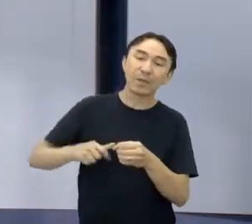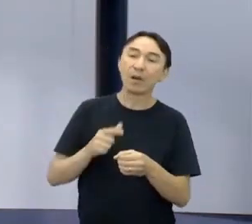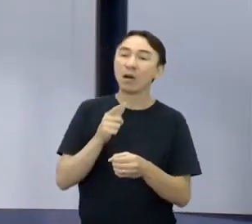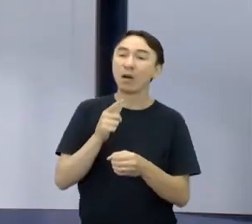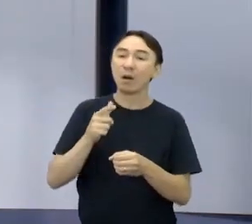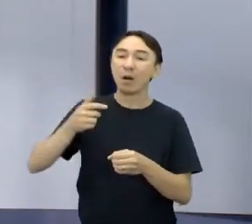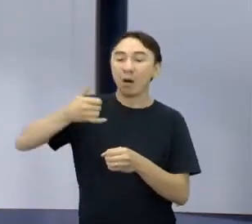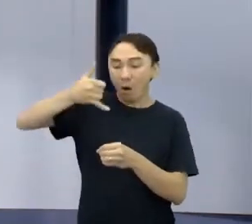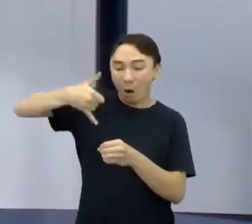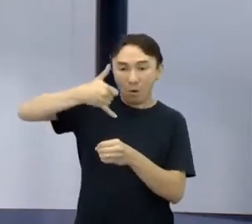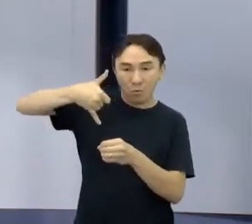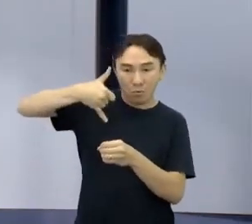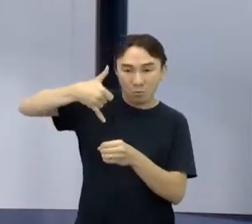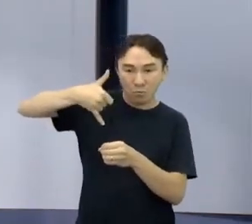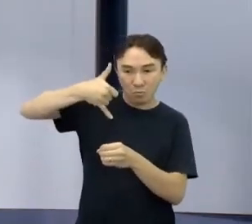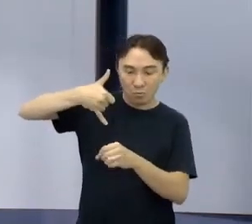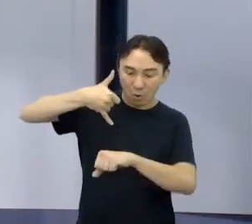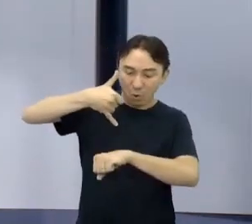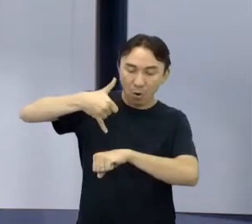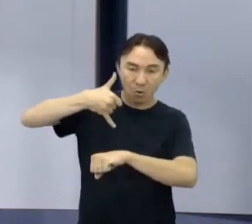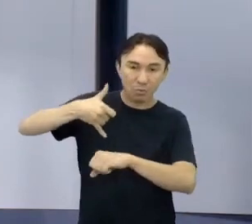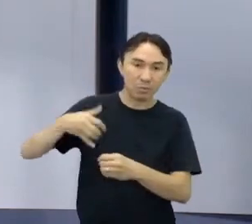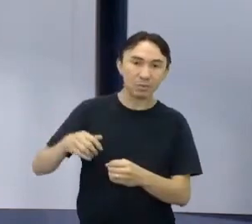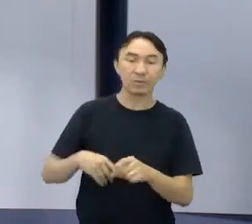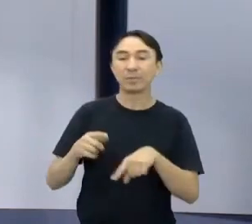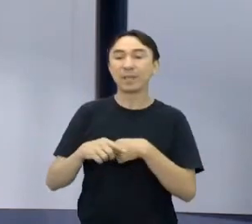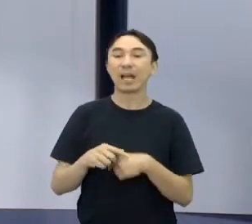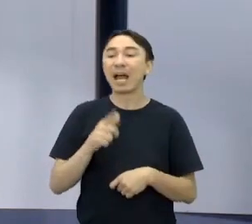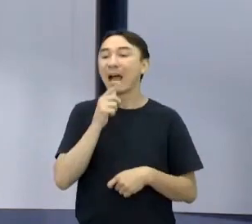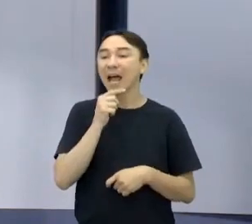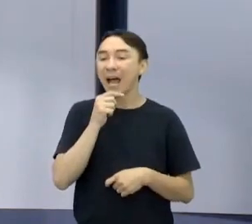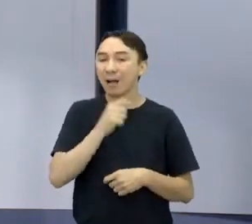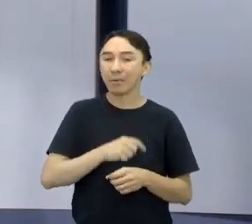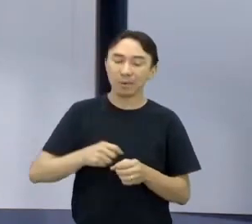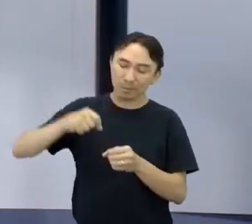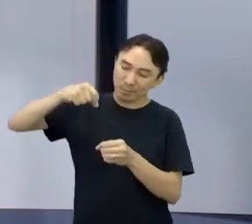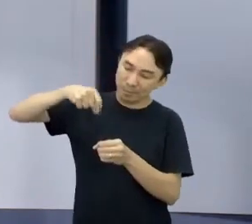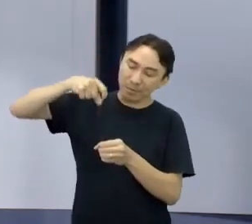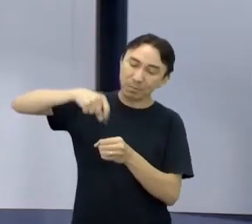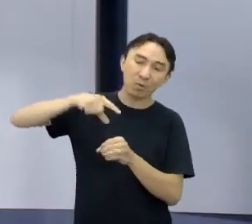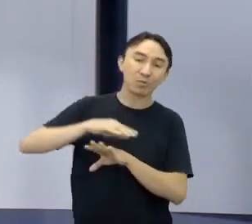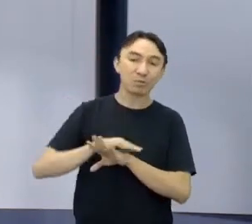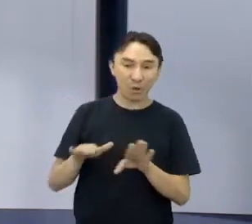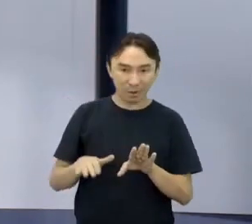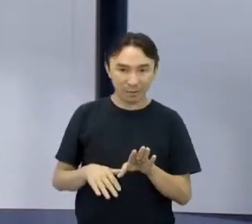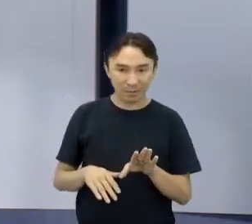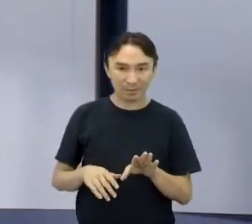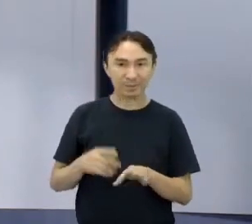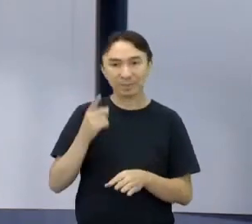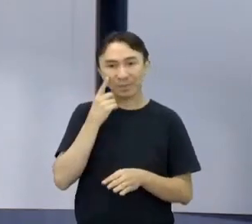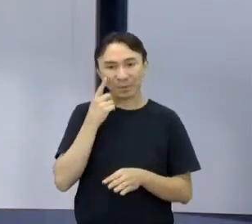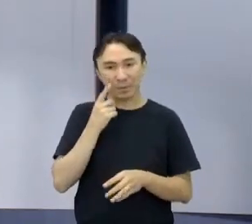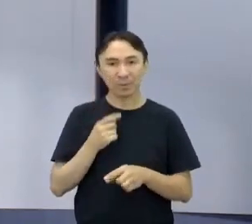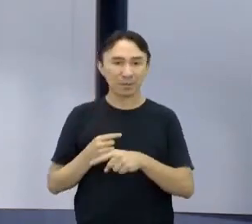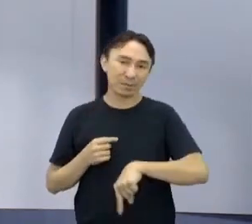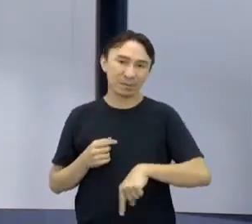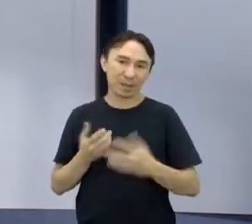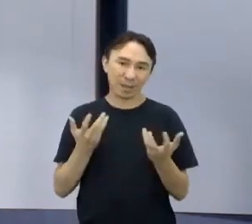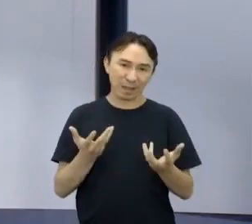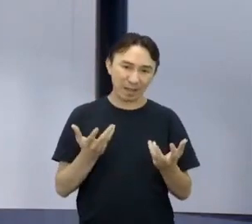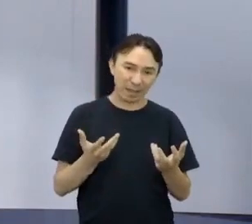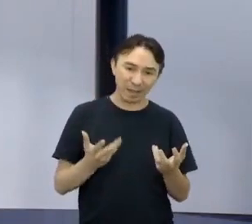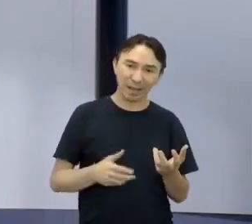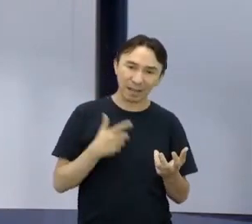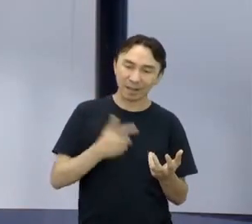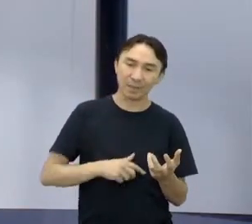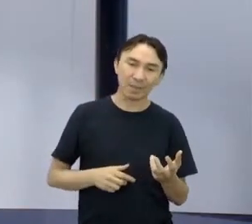água bem rapidamente. A proposta é que a gente não deixe um espaço aqui, tenta não deixar ar aqui dentro.